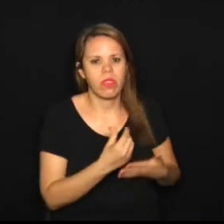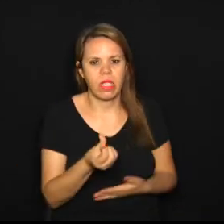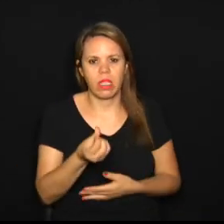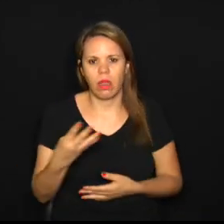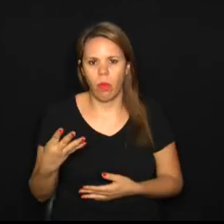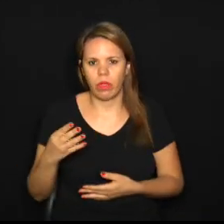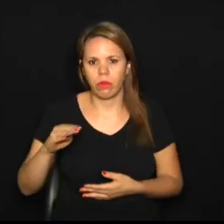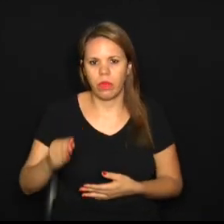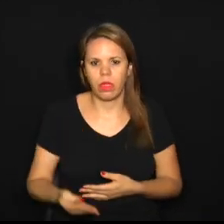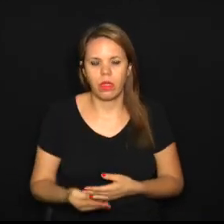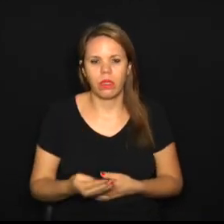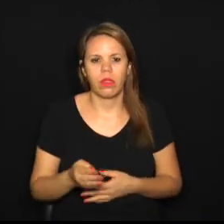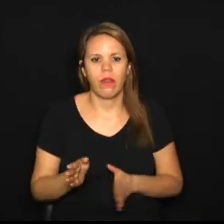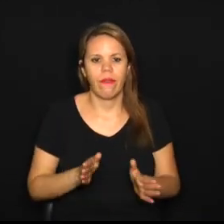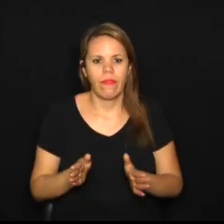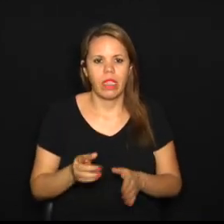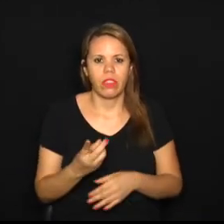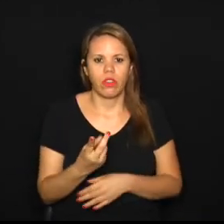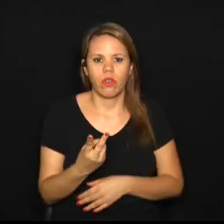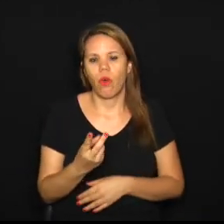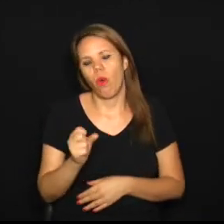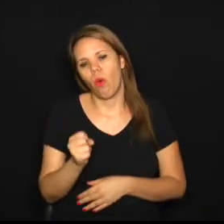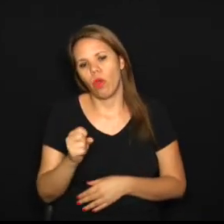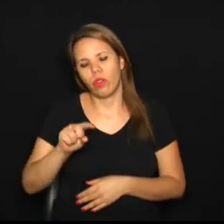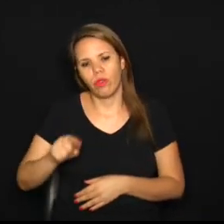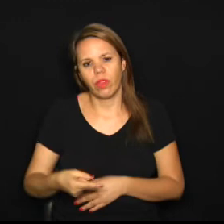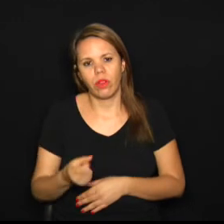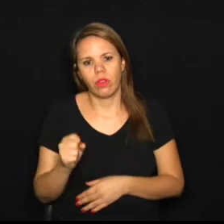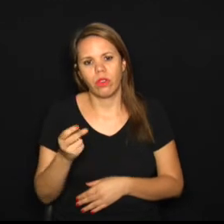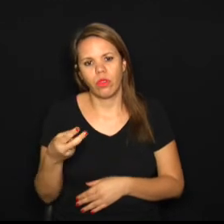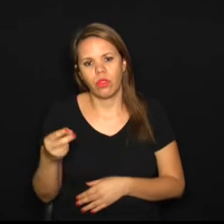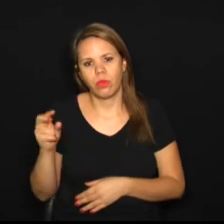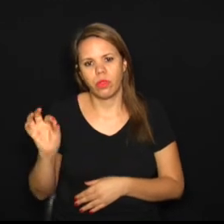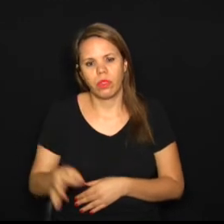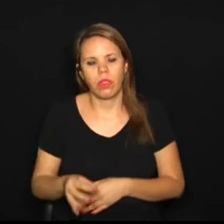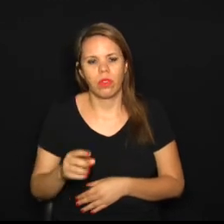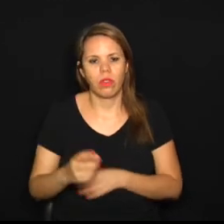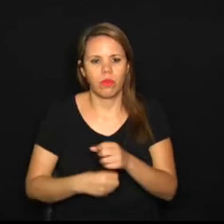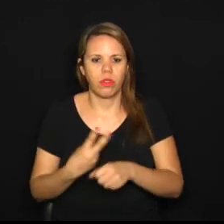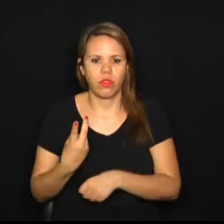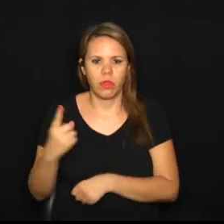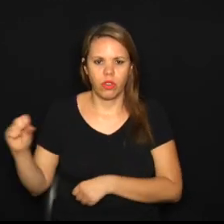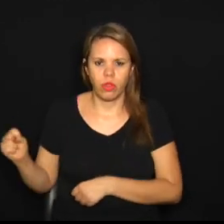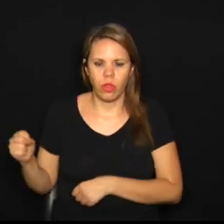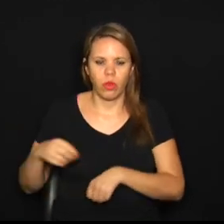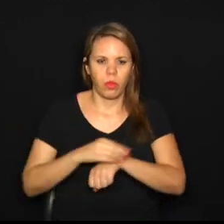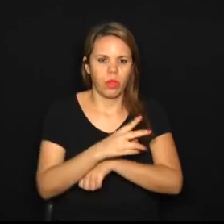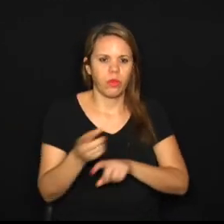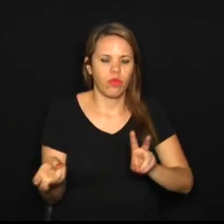milhões, uma variação de 8,2% em relação a 2018. Os repasses do SUS atingiu